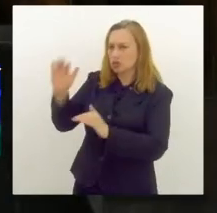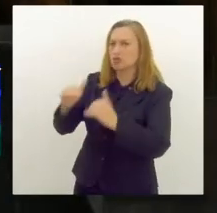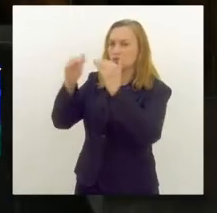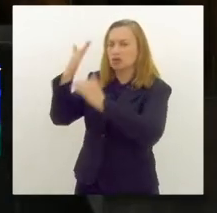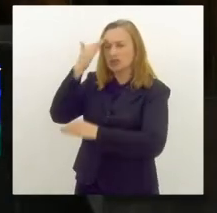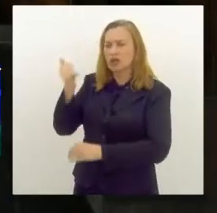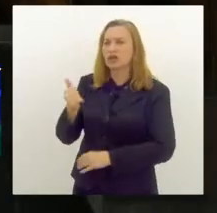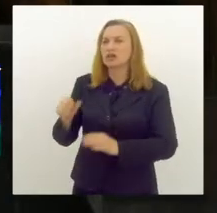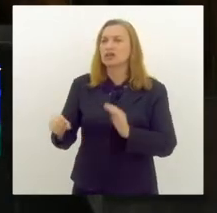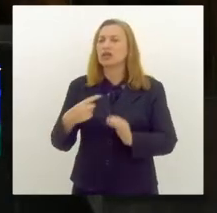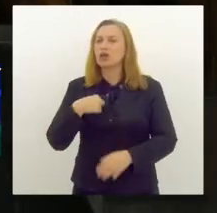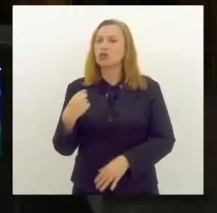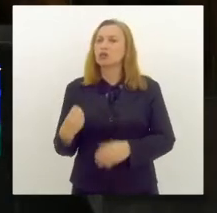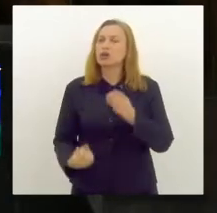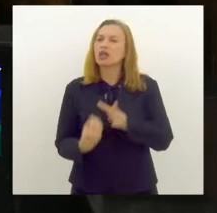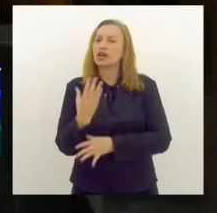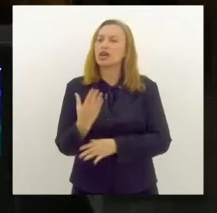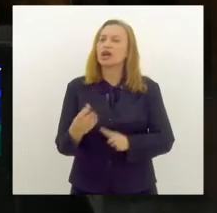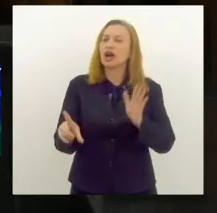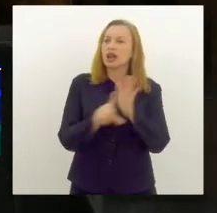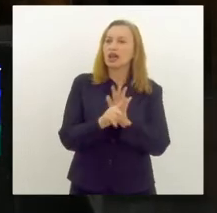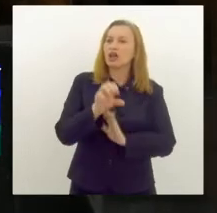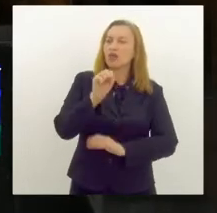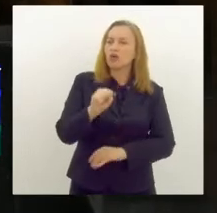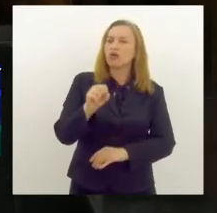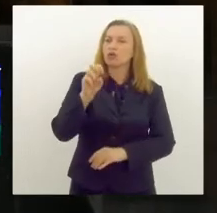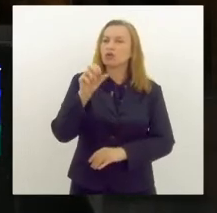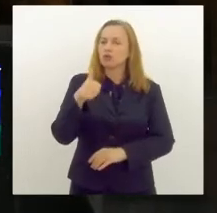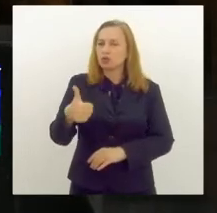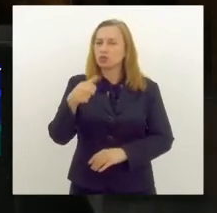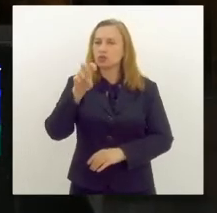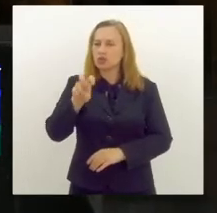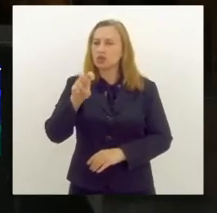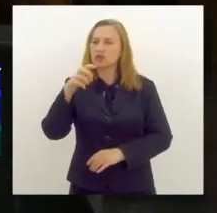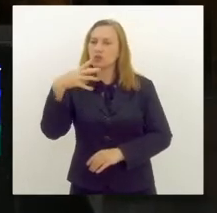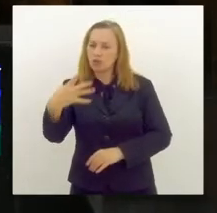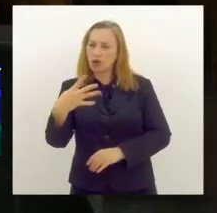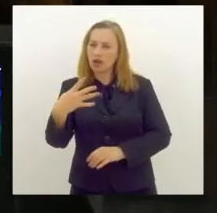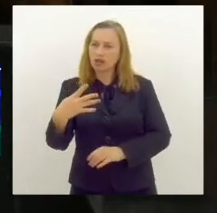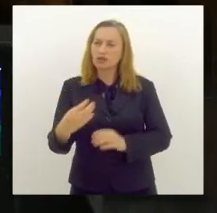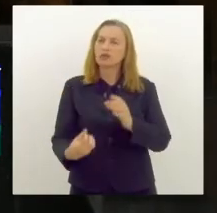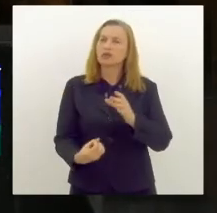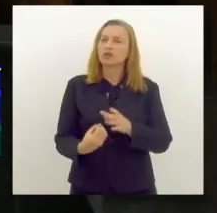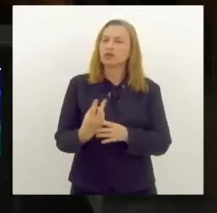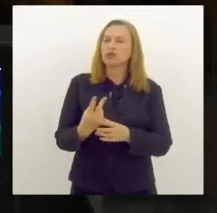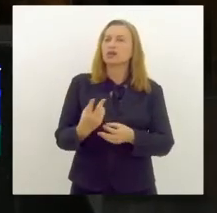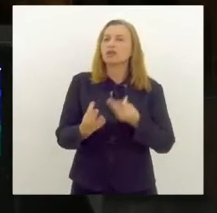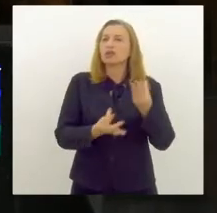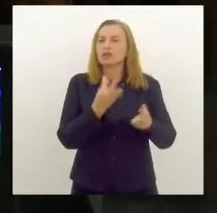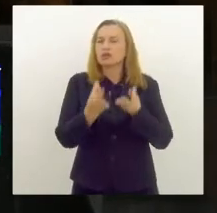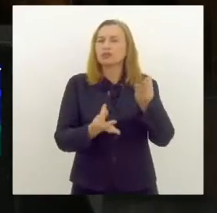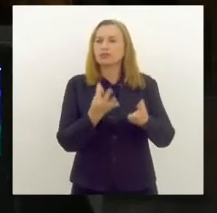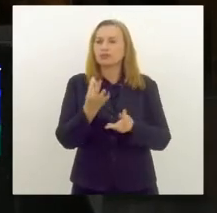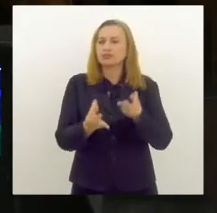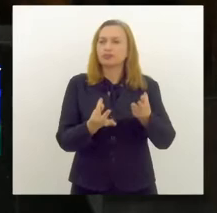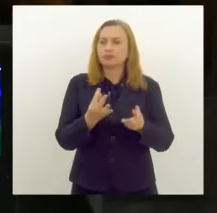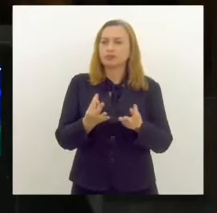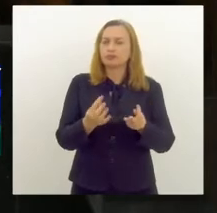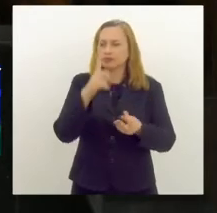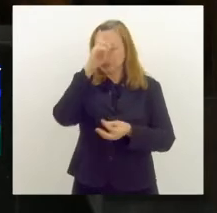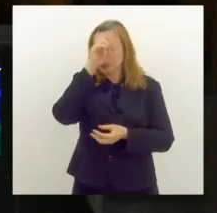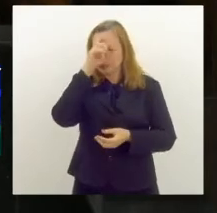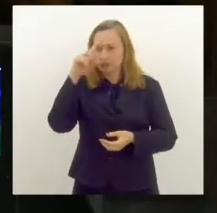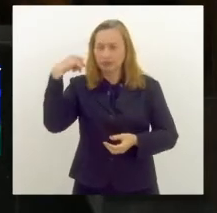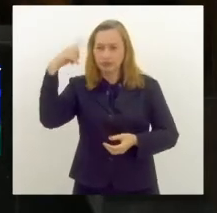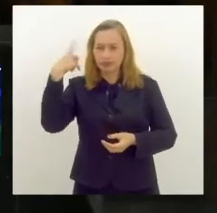Lei 8154, que estabeleceu a política de cofinanciamento da rede de atenção psicossocial no Estado do Rio de Janeiro. Política que